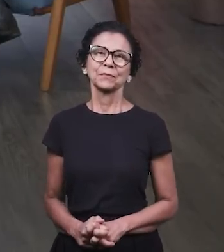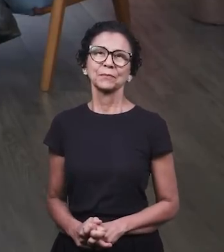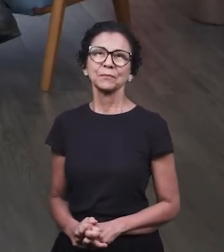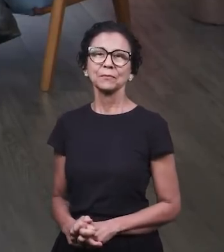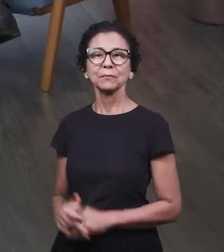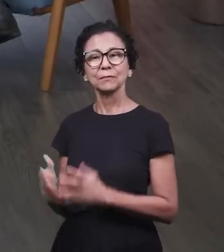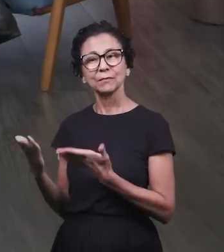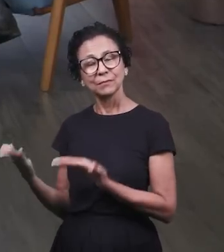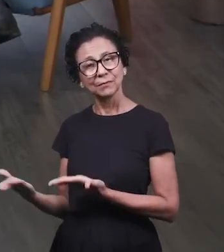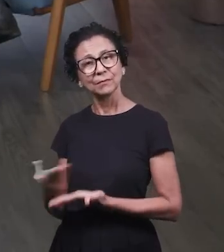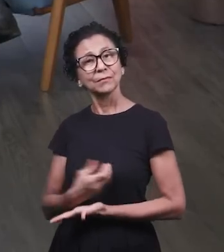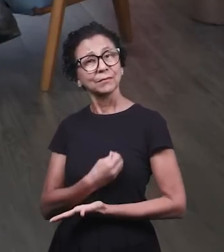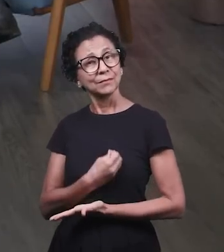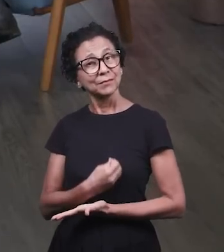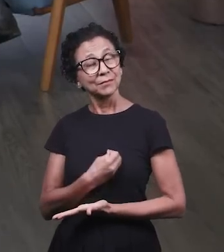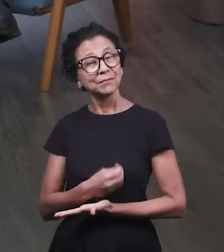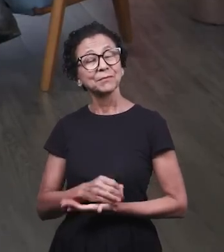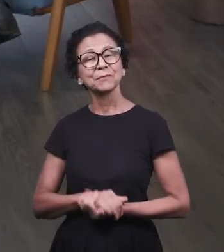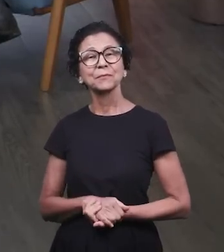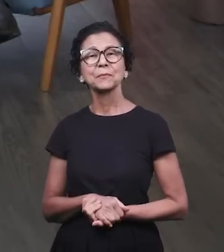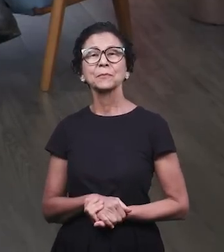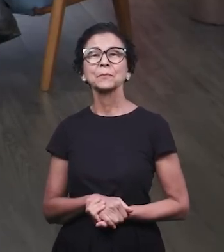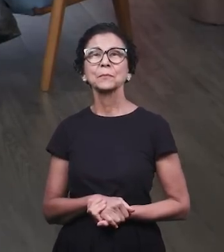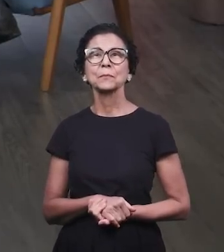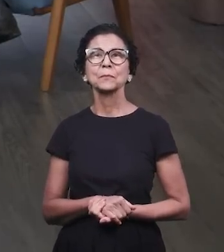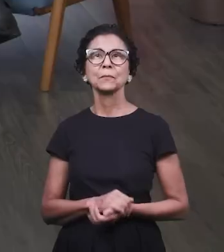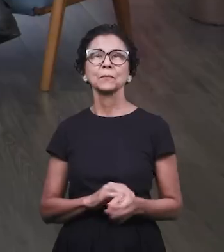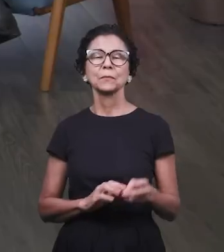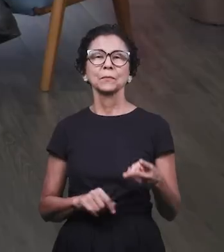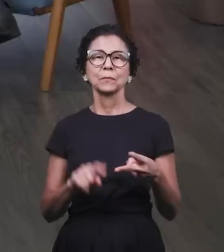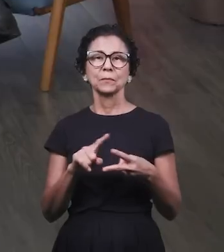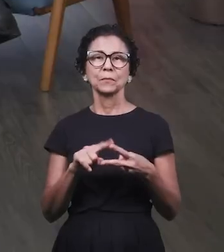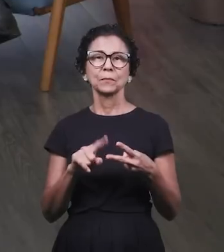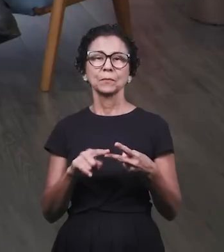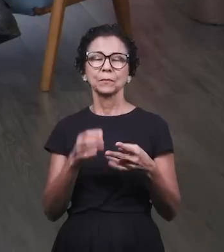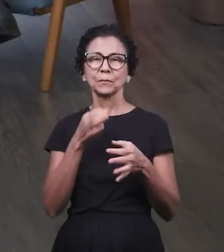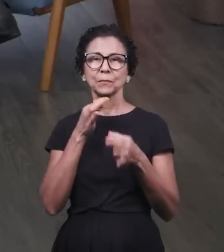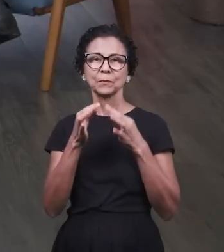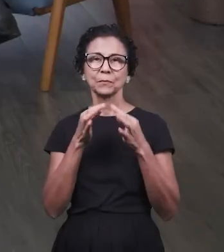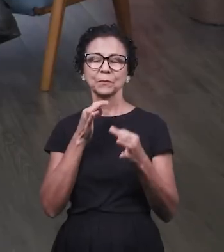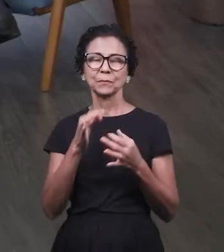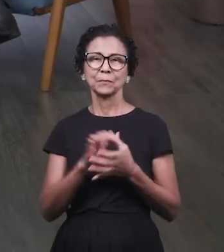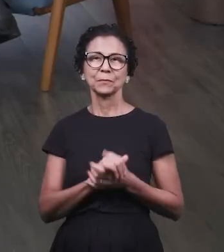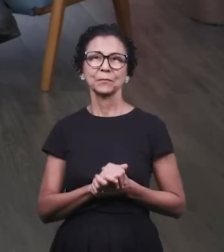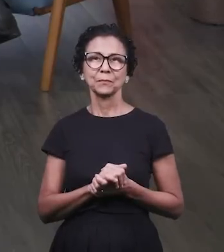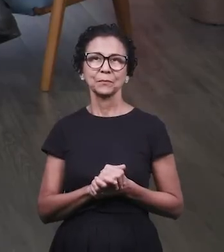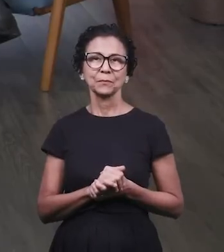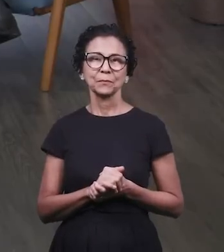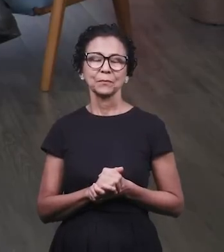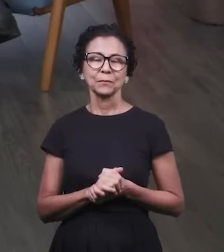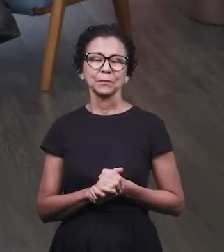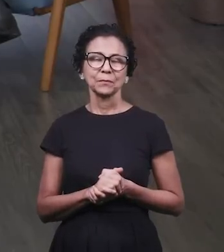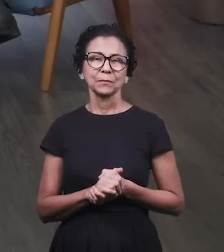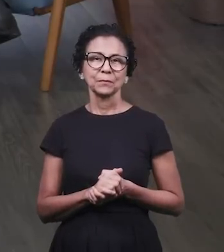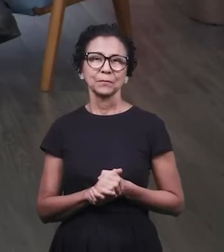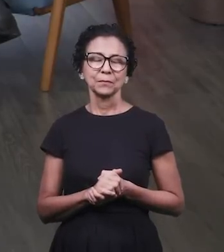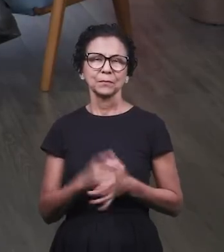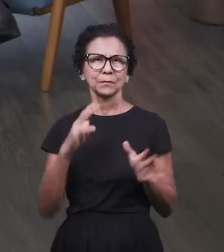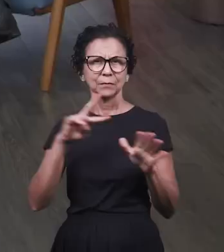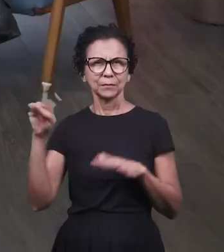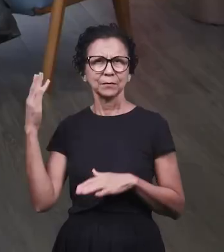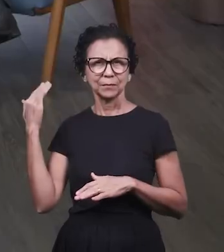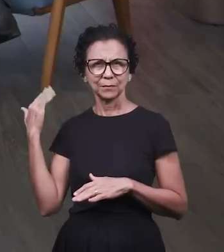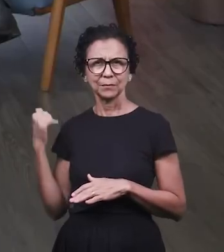aparecendo, você participa e nós vamos trazer agora duas participações, né, dois comentários que foram enviados de irmãos que fizeram esse procedimento na